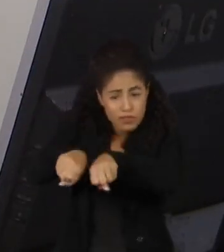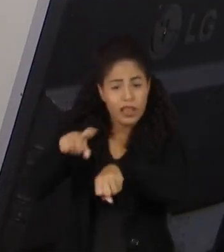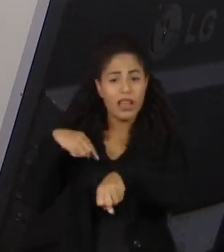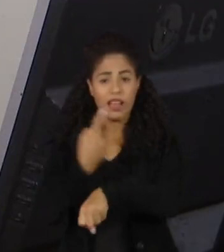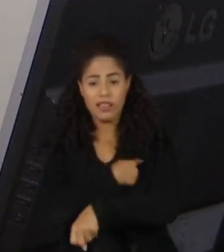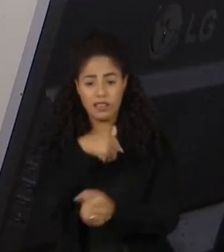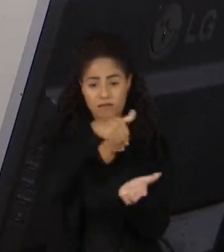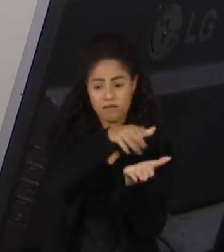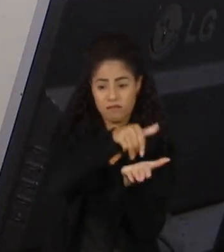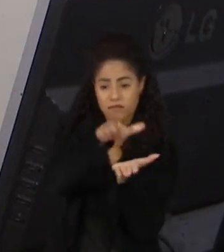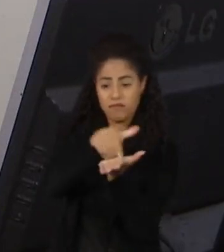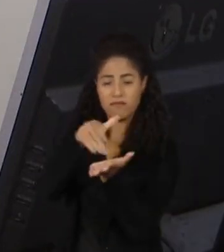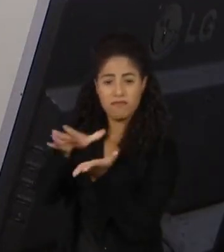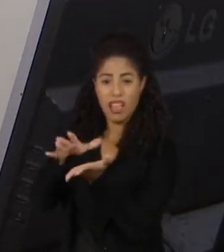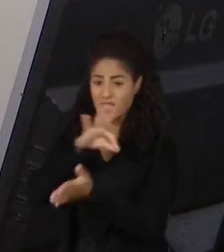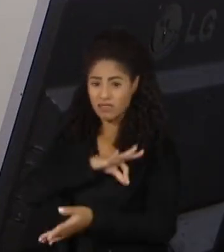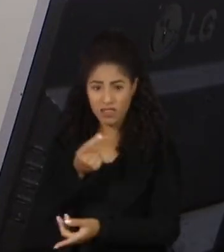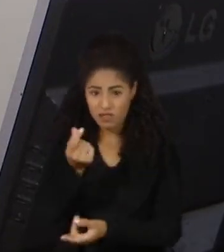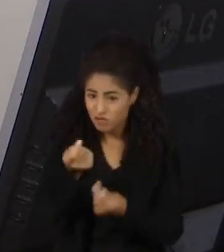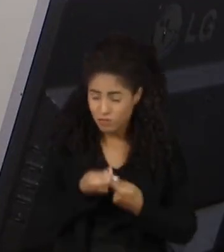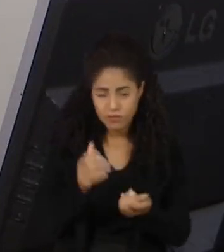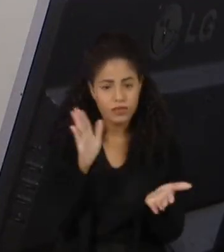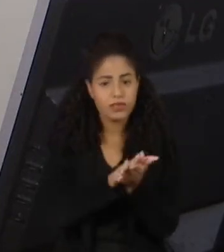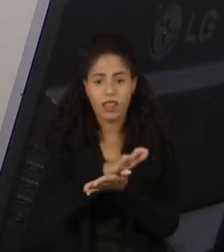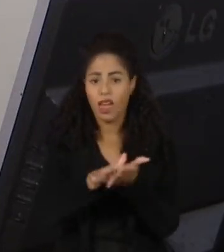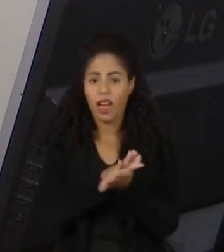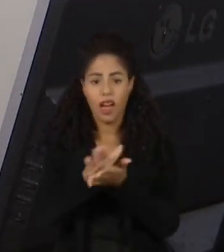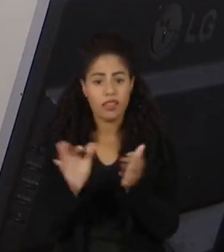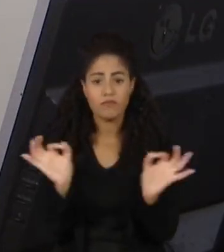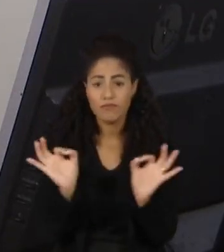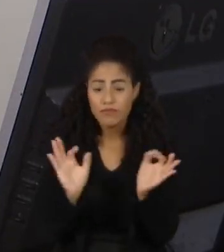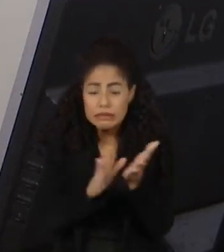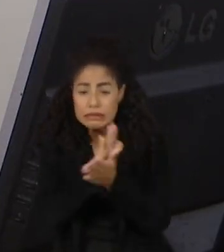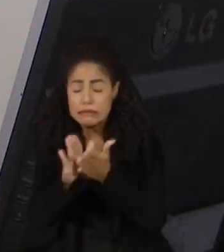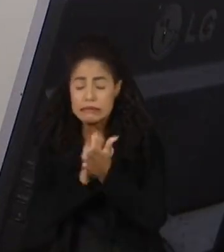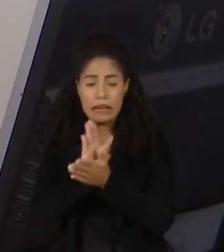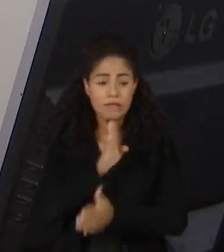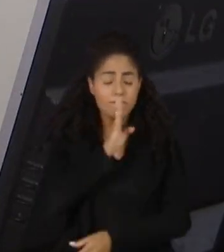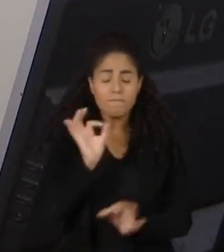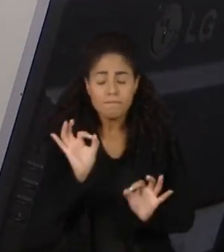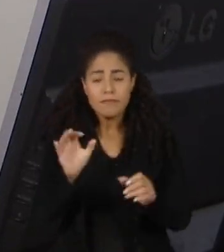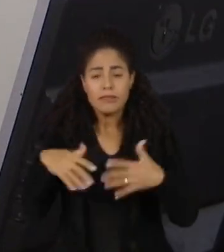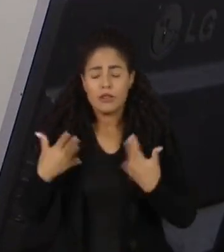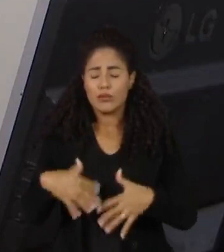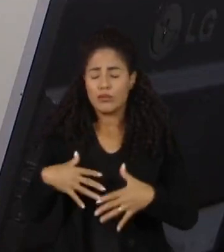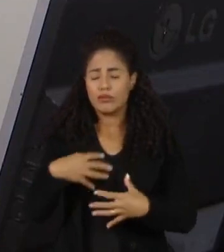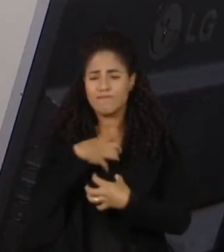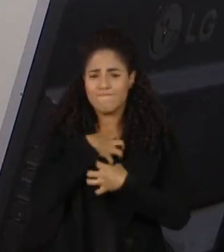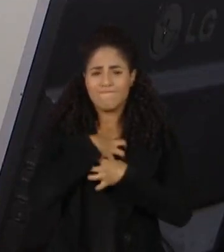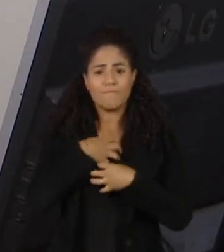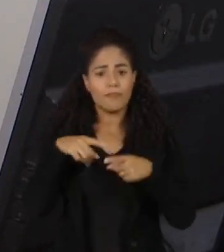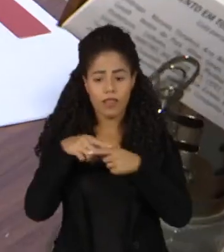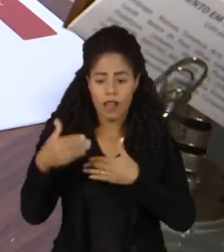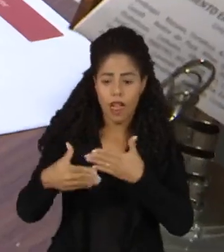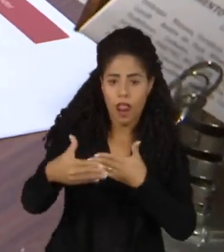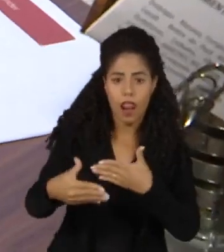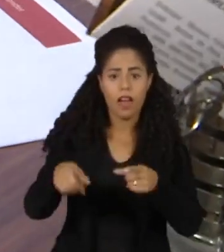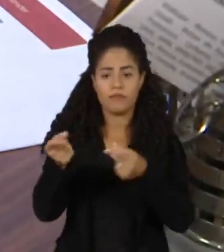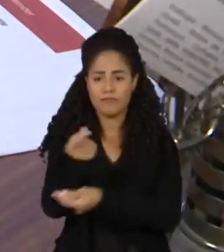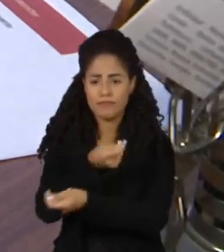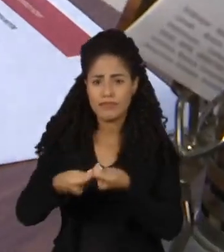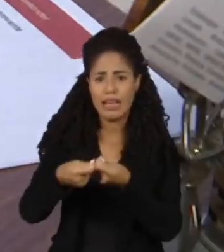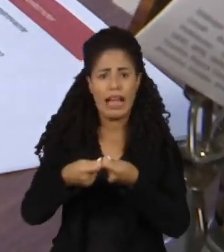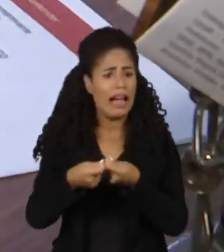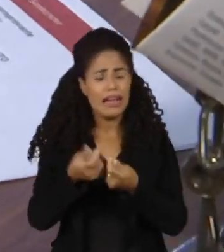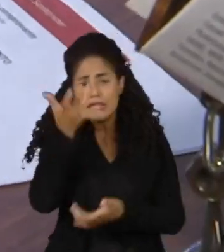saímos com a mão na frente e outra atrás, né? Todos nós saímos sem recurso algum. E aí foi, meu filho nasceu em seguida, não sabia o